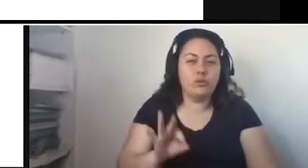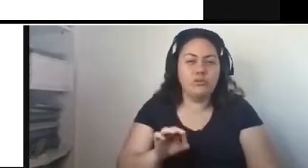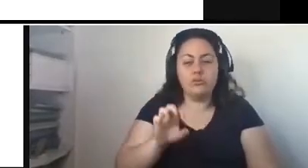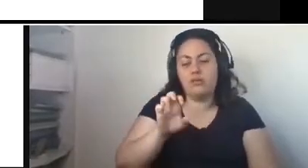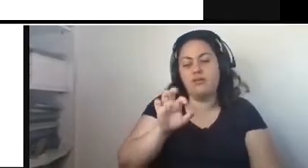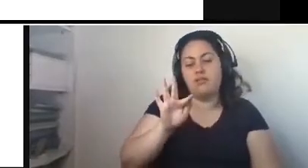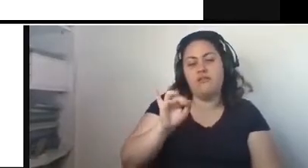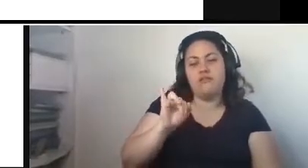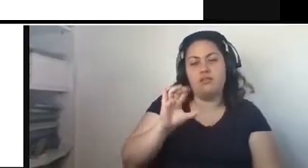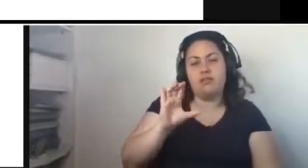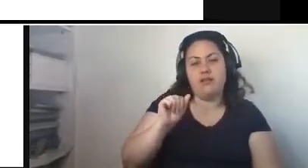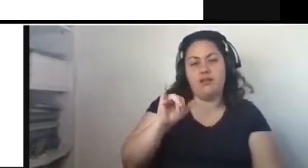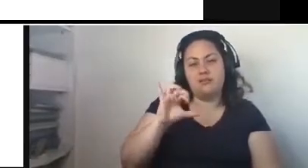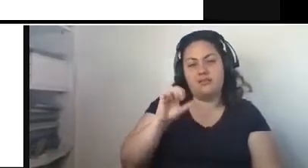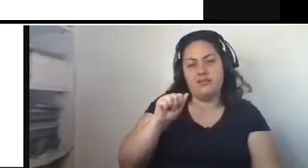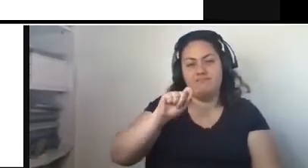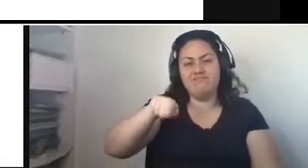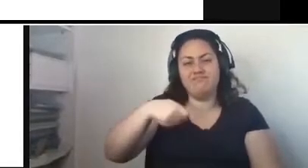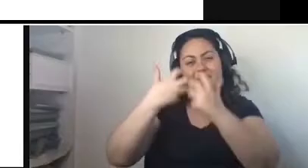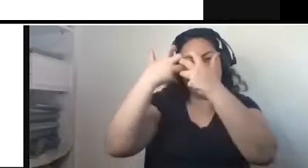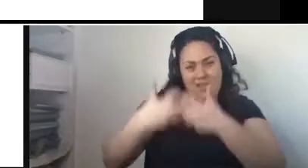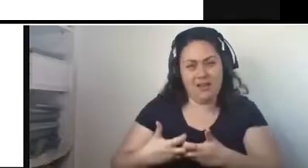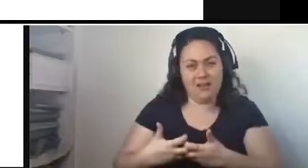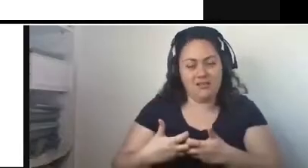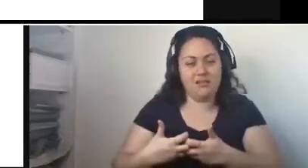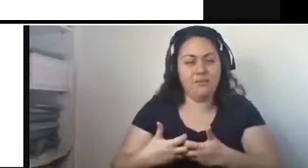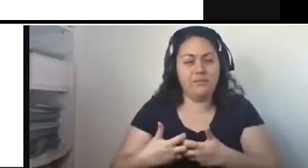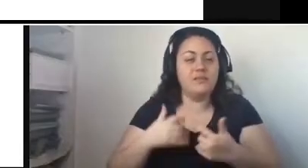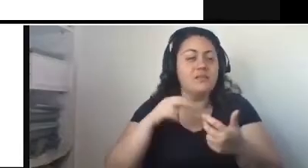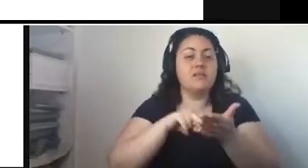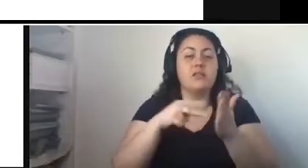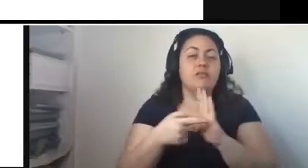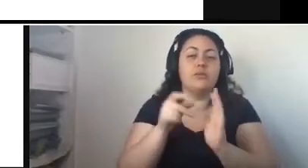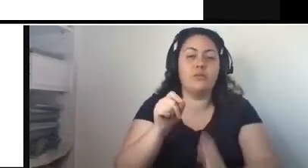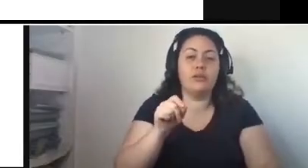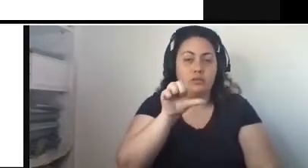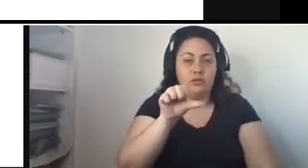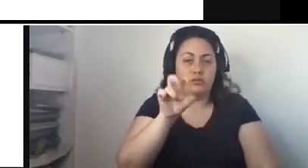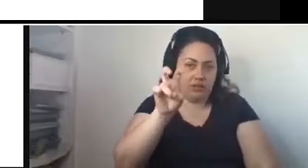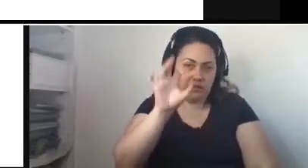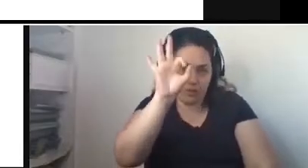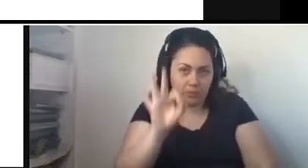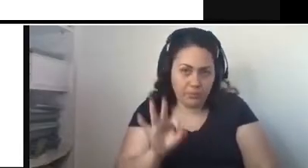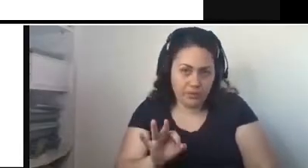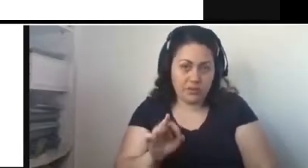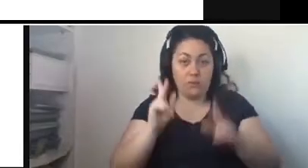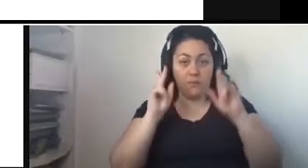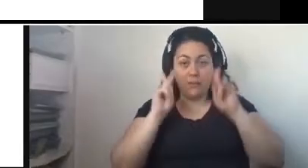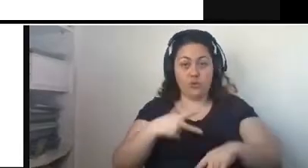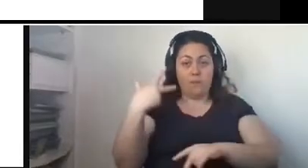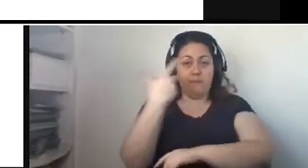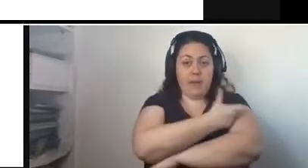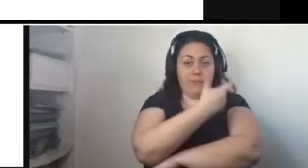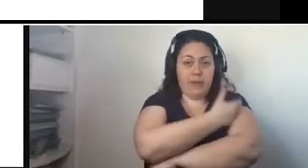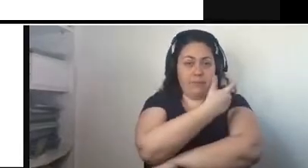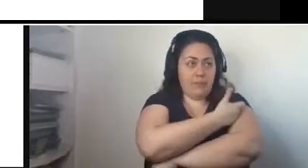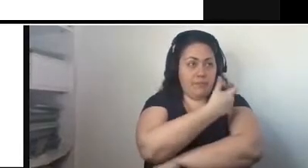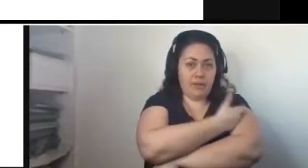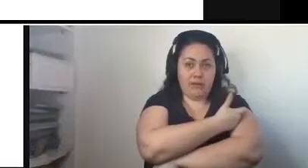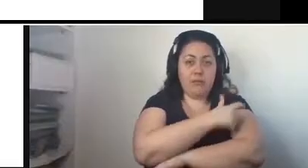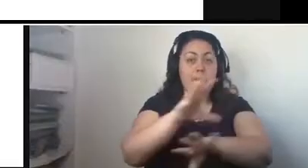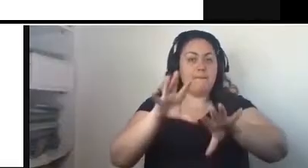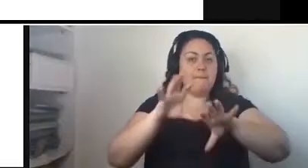Respostas comuns são as seguintes: significa que 95% das pessoas vacinadas não terão Covid-19, ou que de cada 100